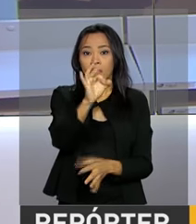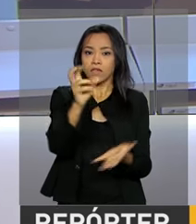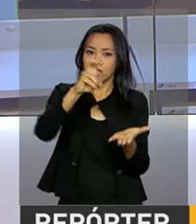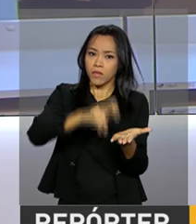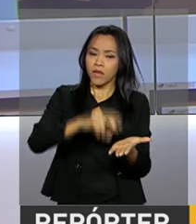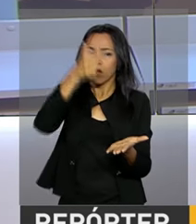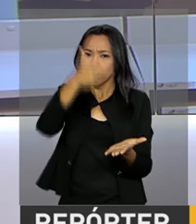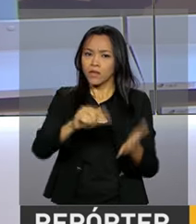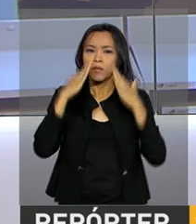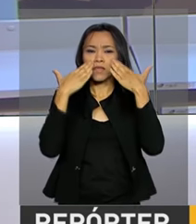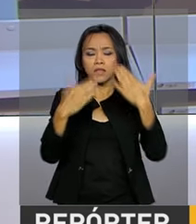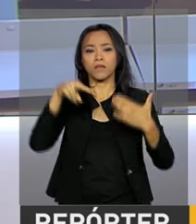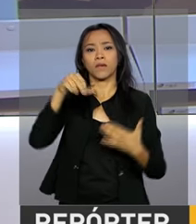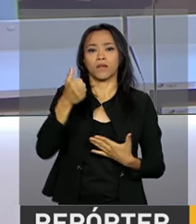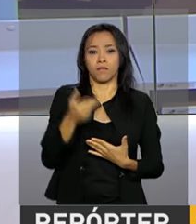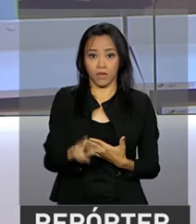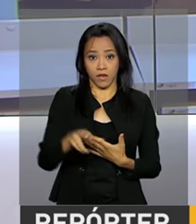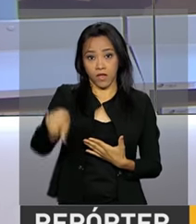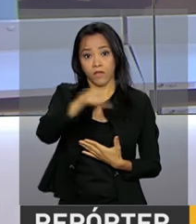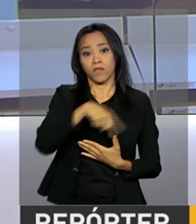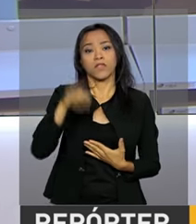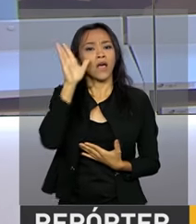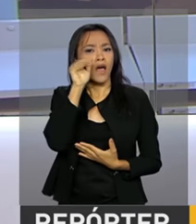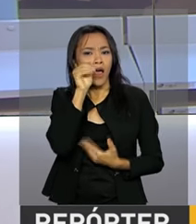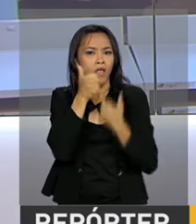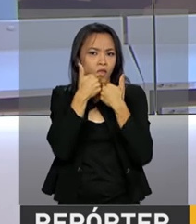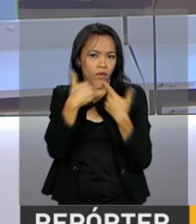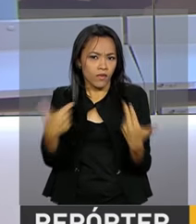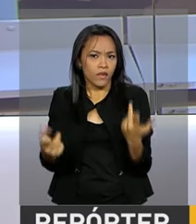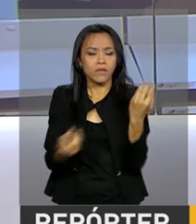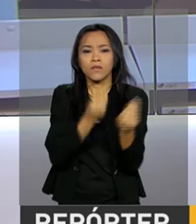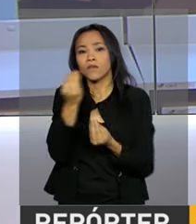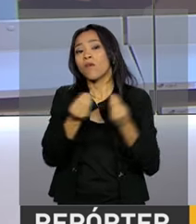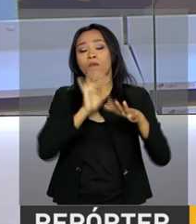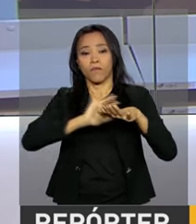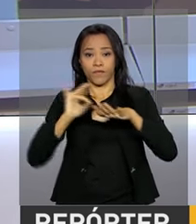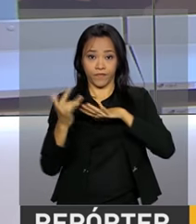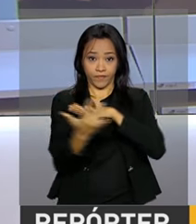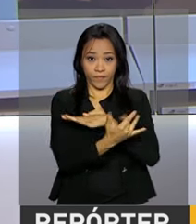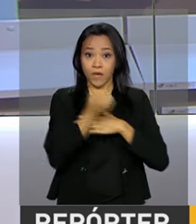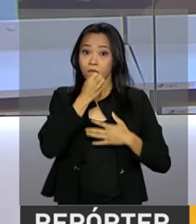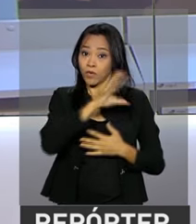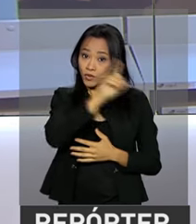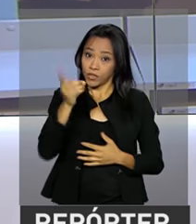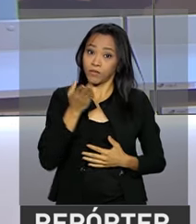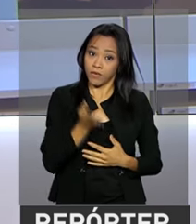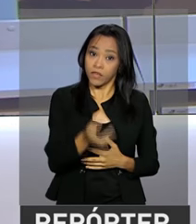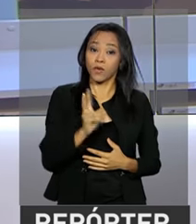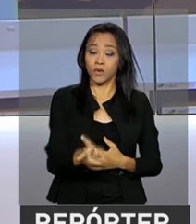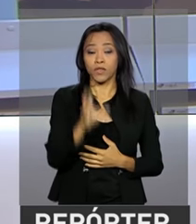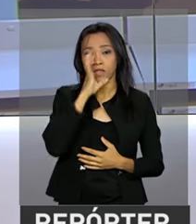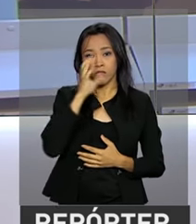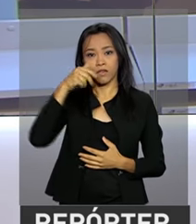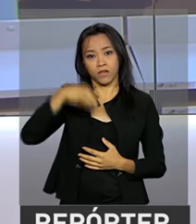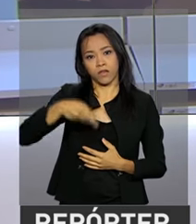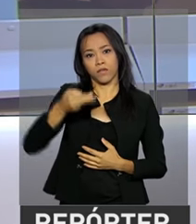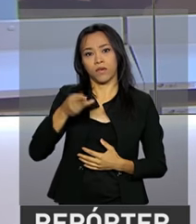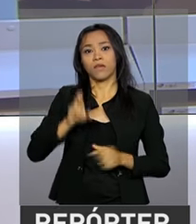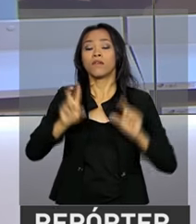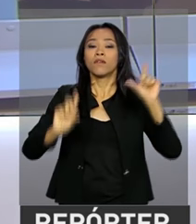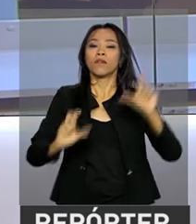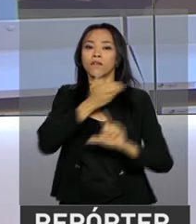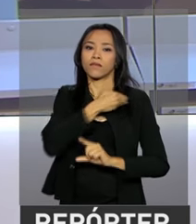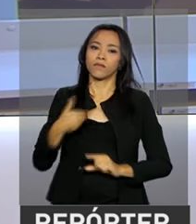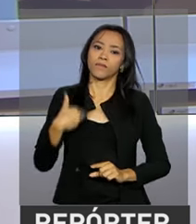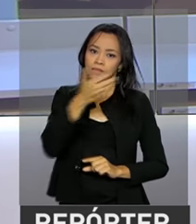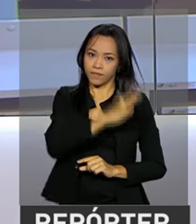próxima edição do Repórter NBR. Acompanhe as novidades também em nossas redes sociais. Um bom dia para você e continue com a gente aqui na